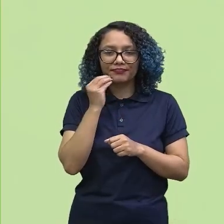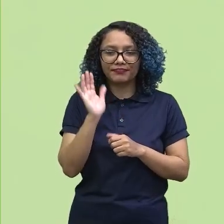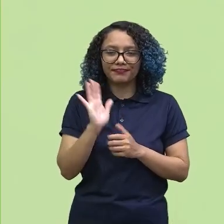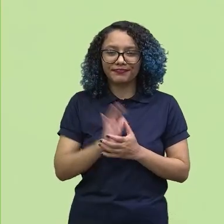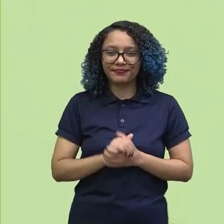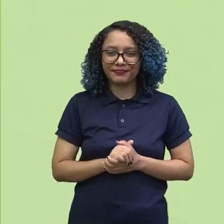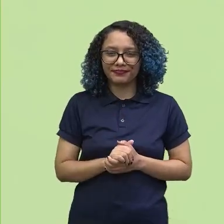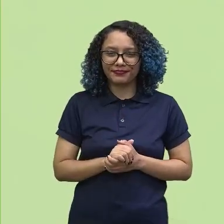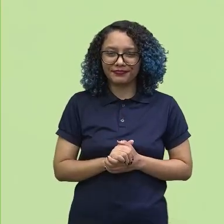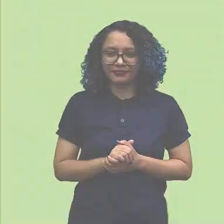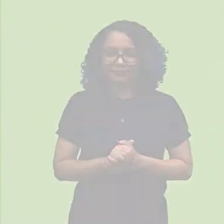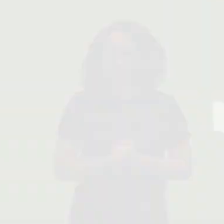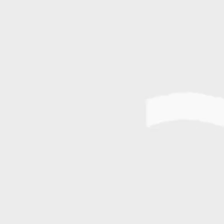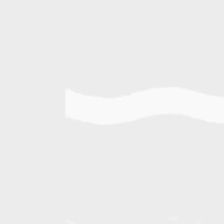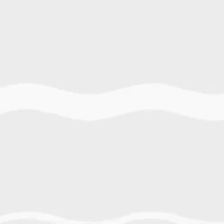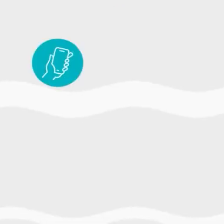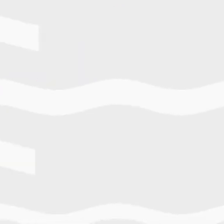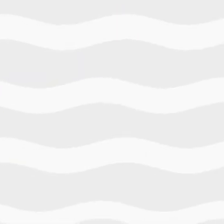oportunidade. Tchau!